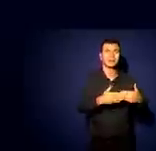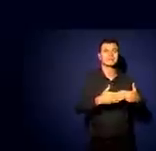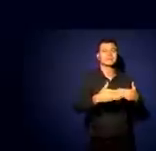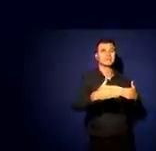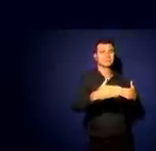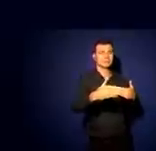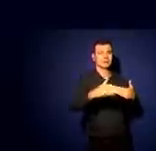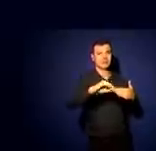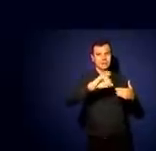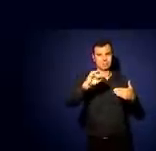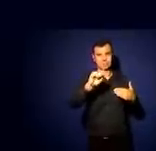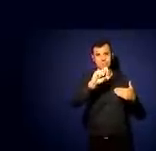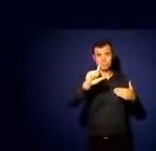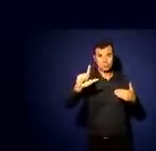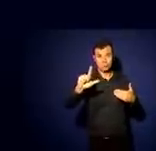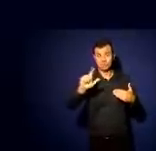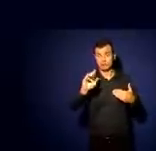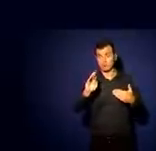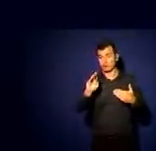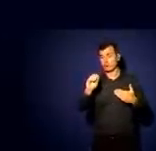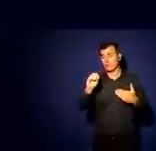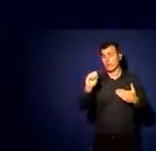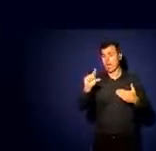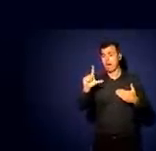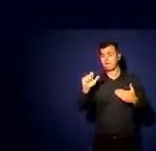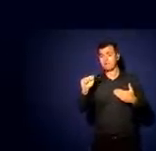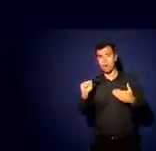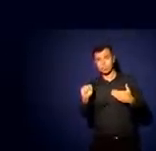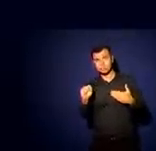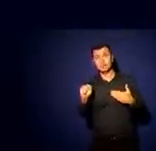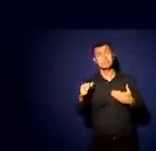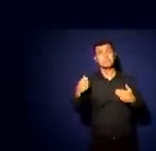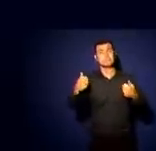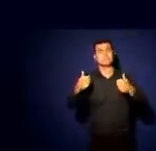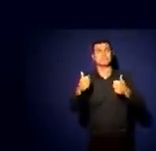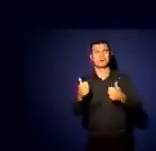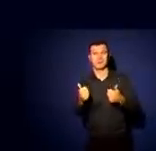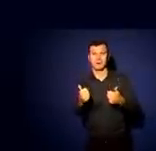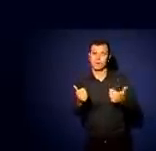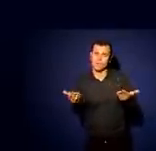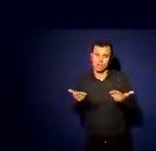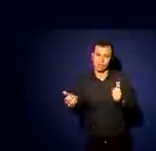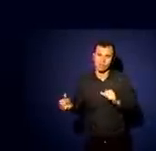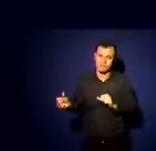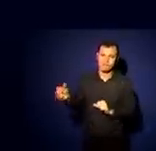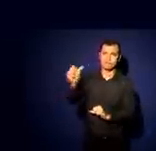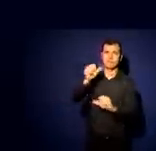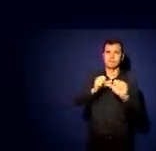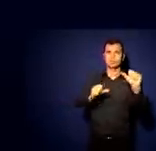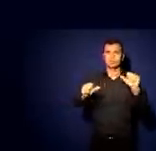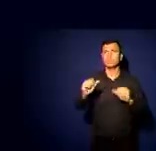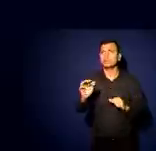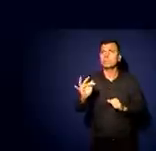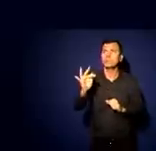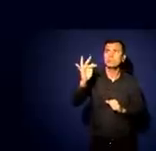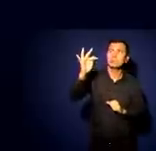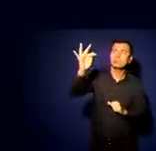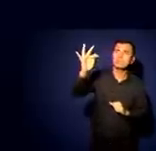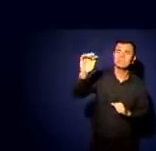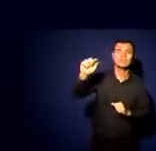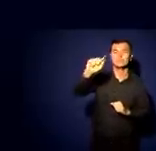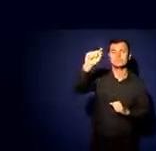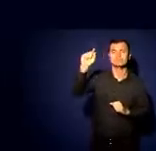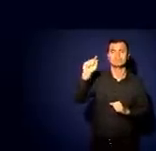ano após reagiu muito bem É a mesma dinâmica que tá acontecendo agora de forma inversa mercado não consegue ter visibilidade no momento do corte